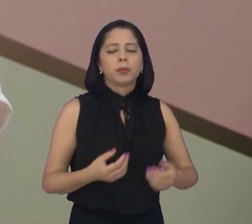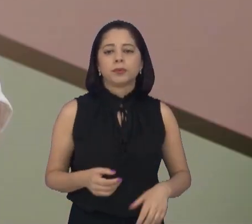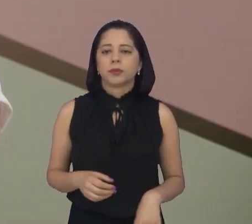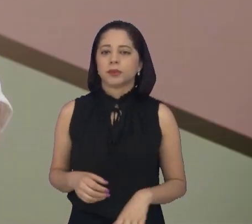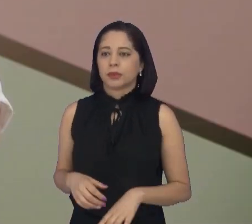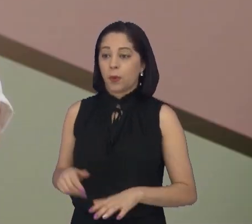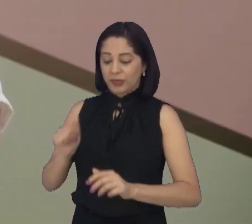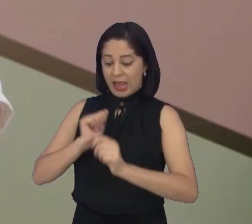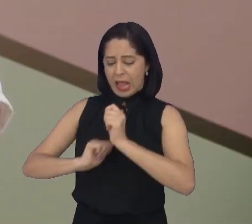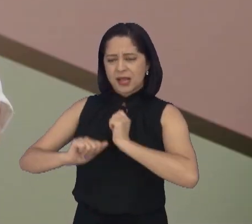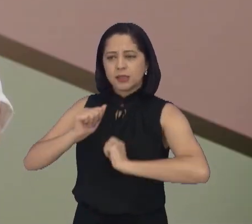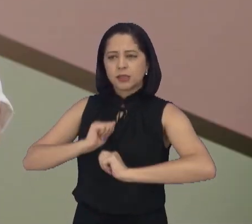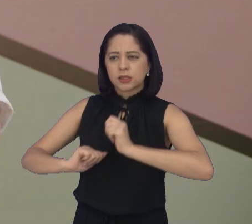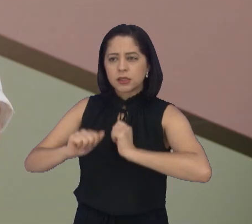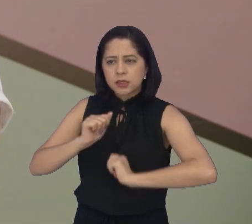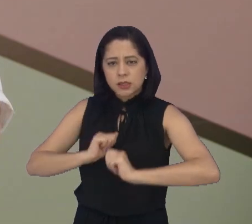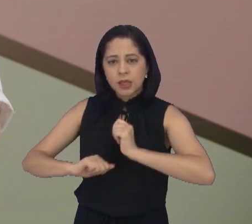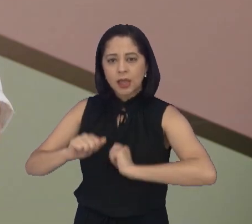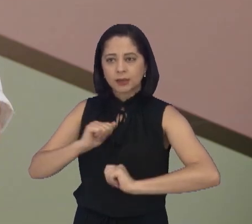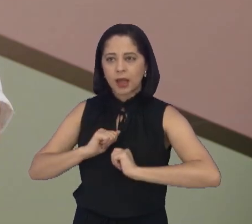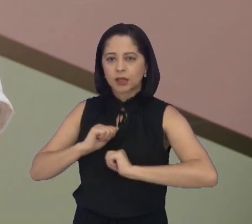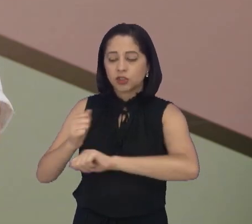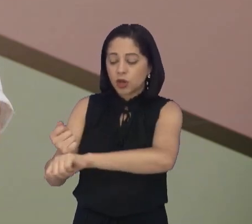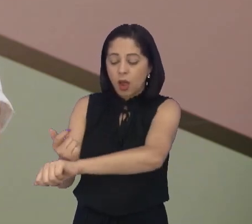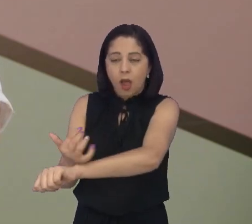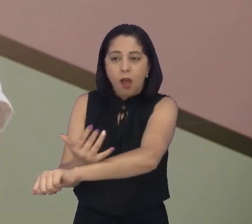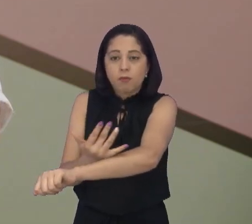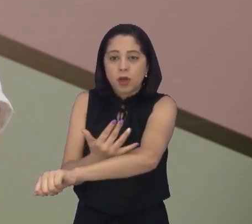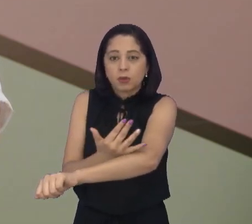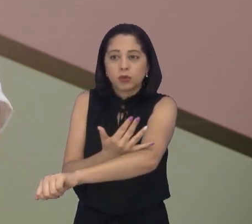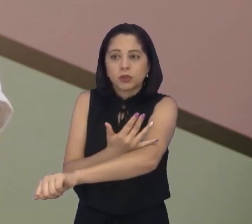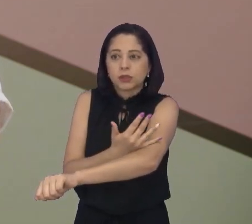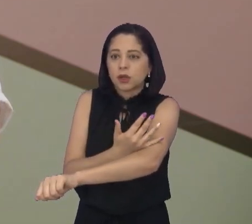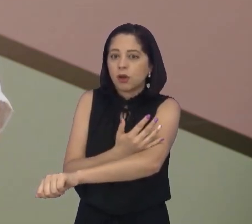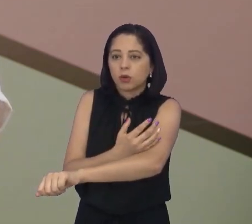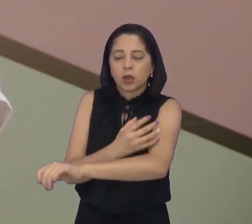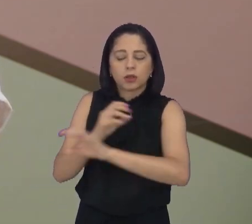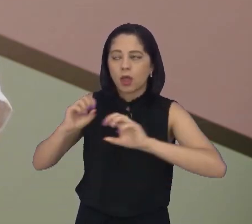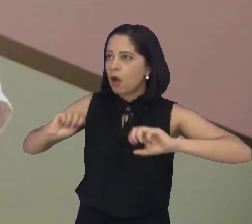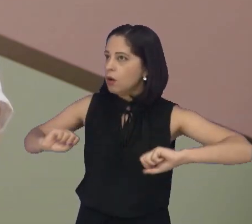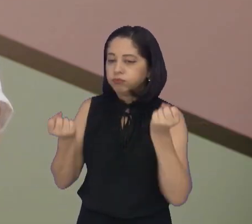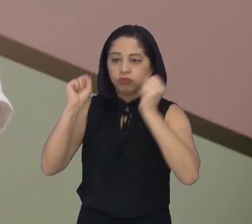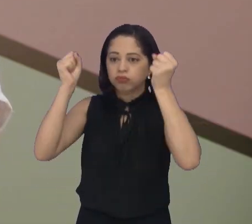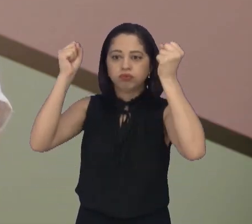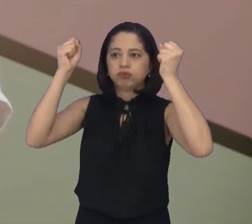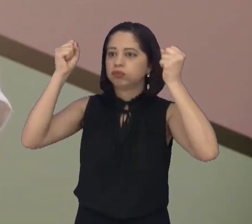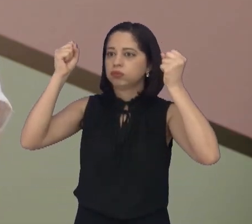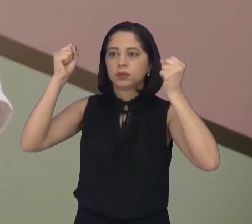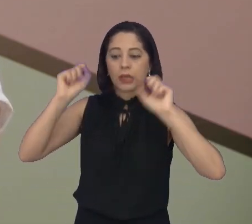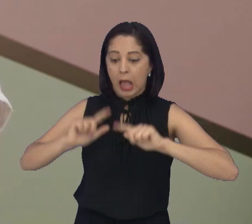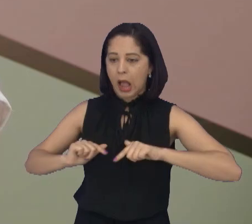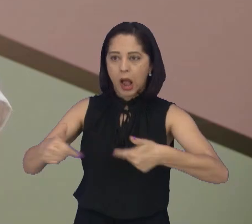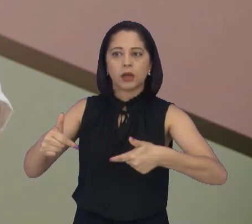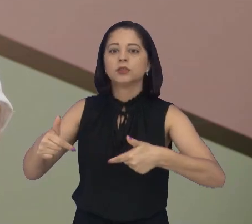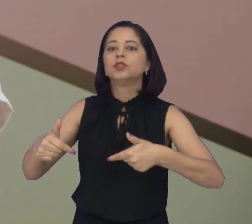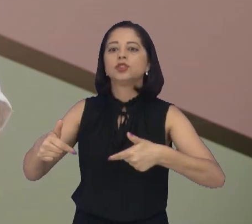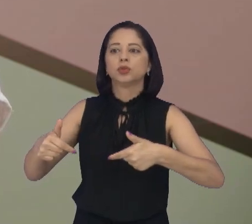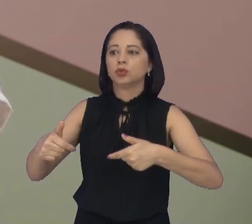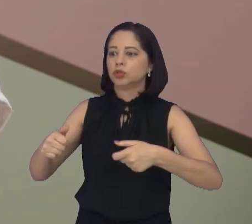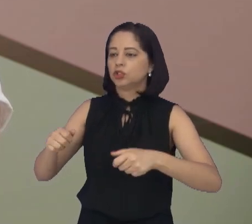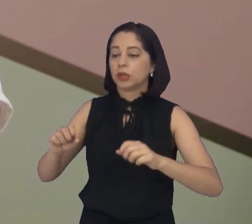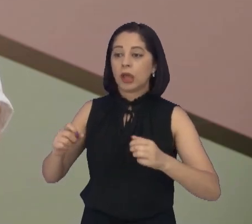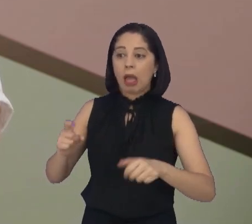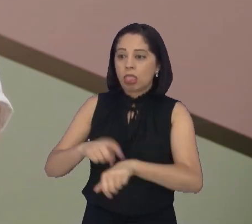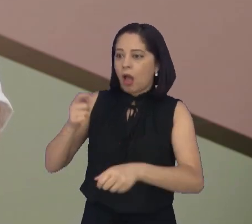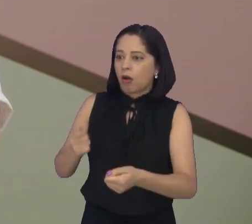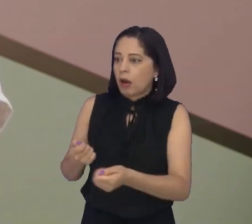A ansiedade, né, é uma emoção que vem e a gente tem aquele impulso, né, de ter atitudes assim de compra ou qualquer outra